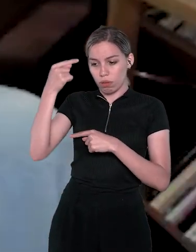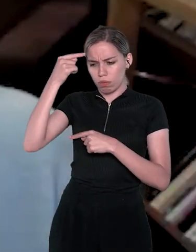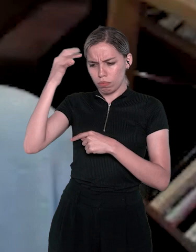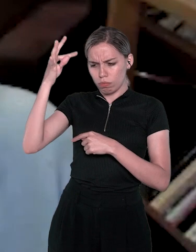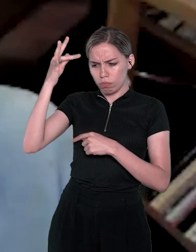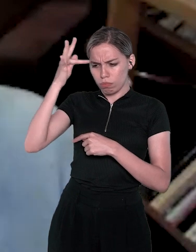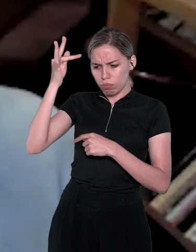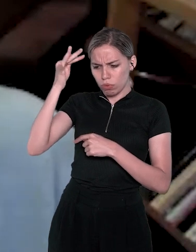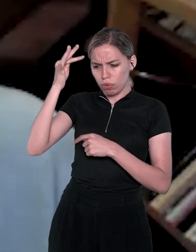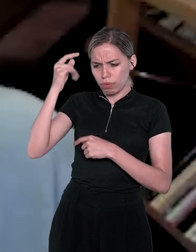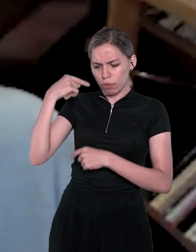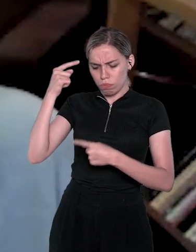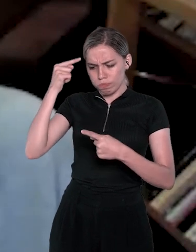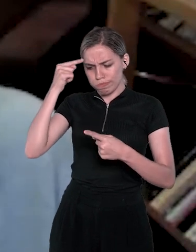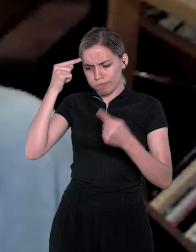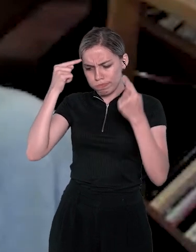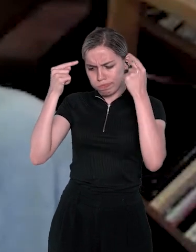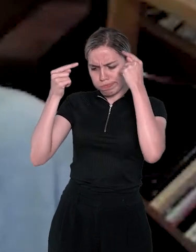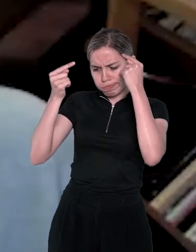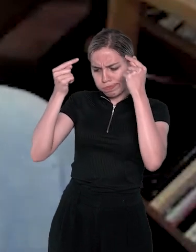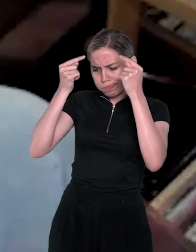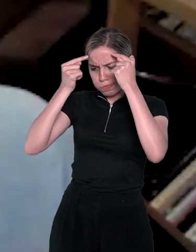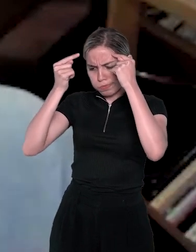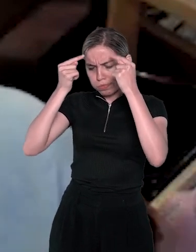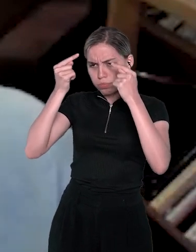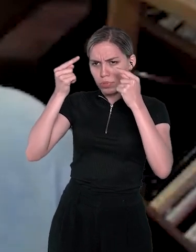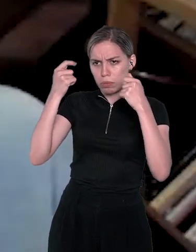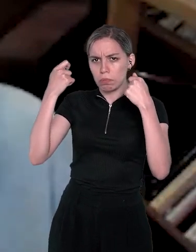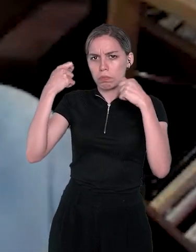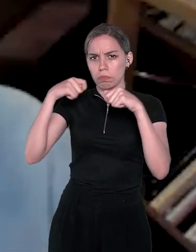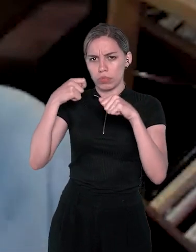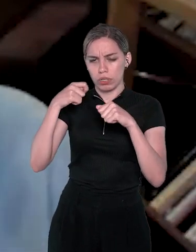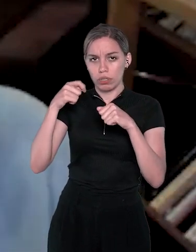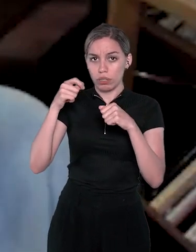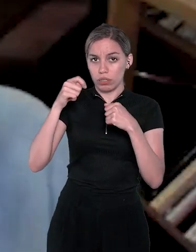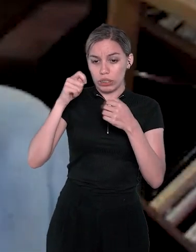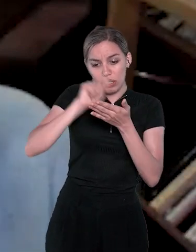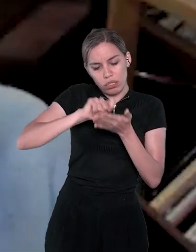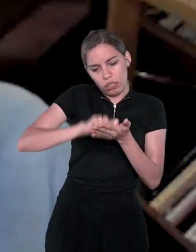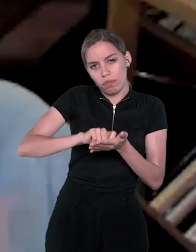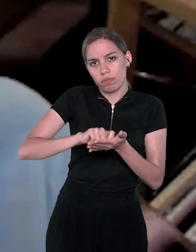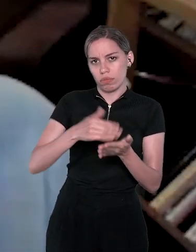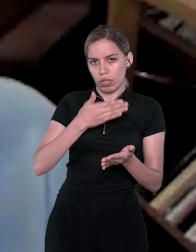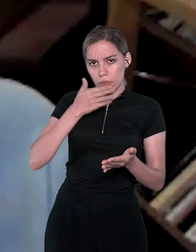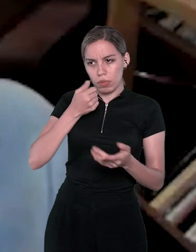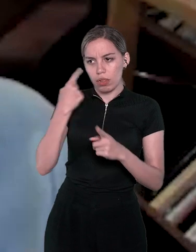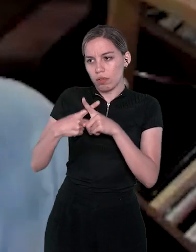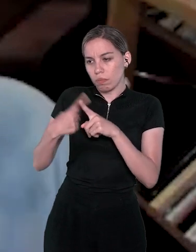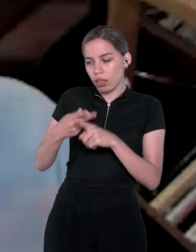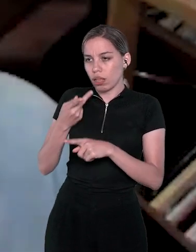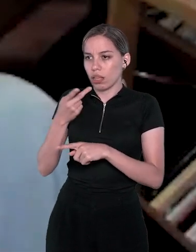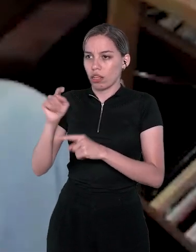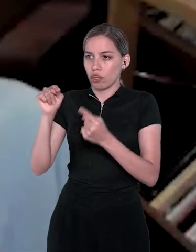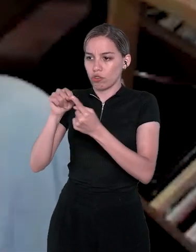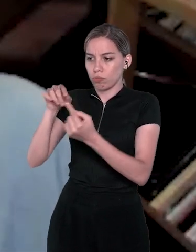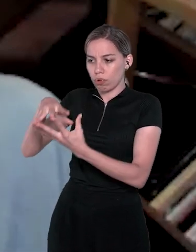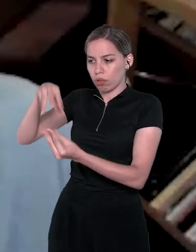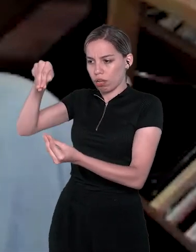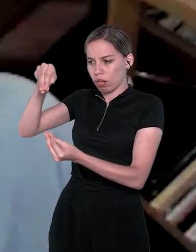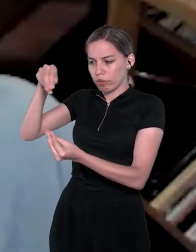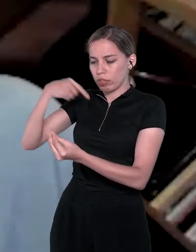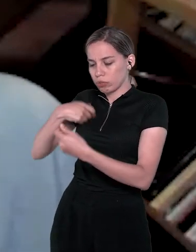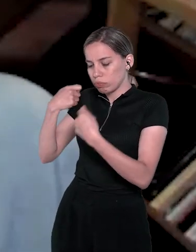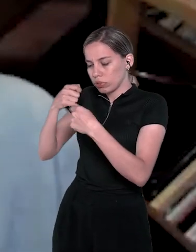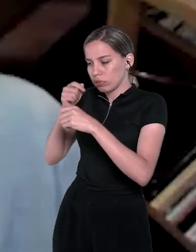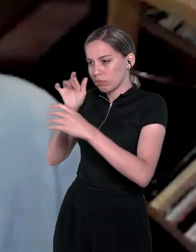fico pensando naquela questão e digo, bom, isso aí tem que ser pela ficção, porque é uma questão de entrar nas emoções, na alma